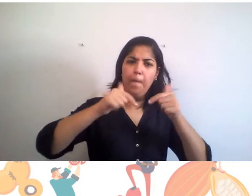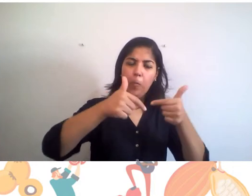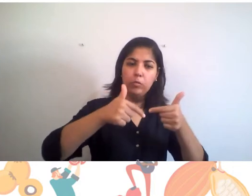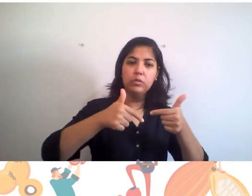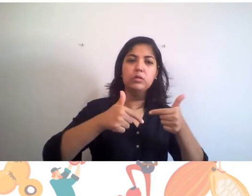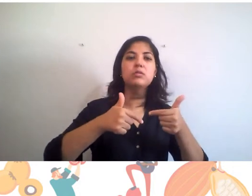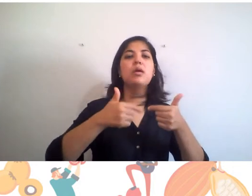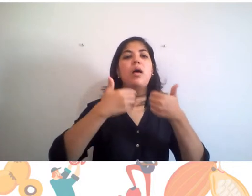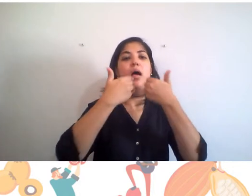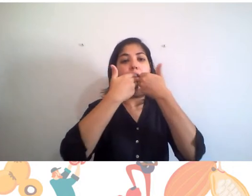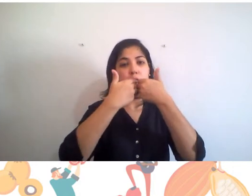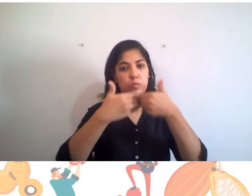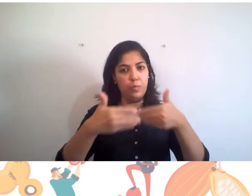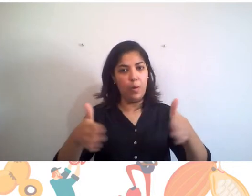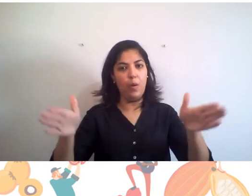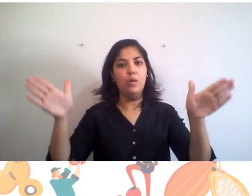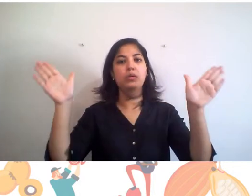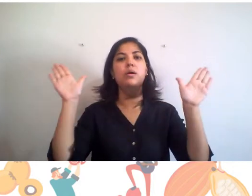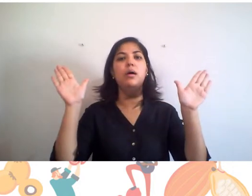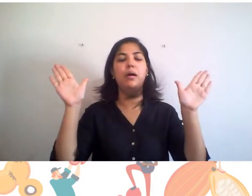né, essa é uma delas.